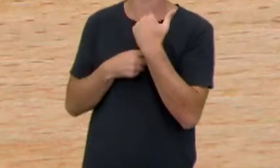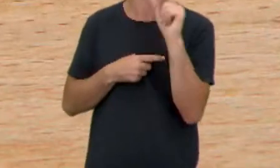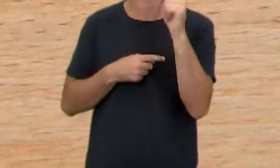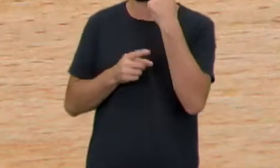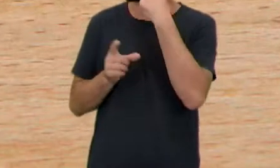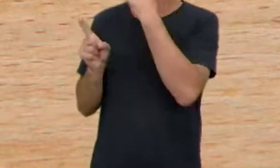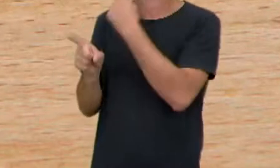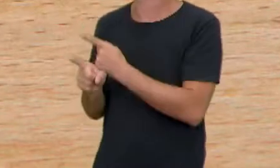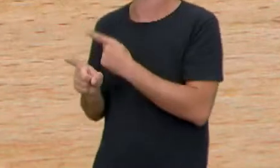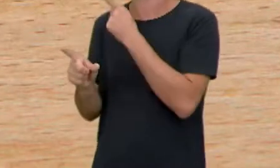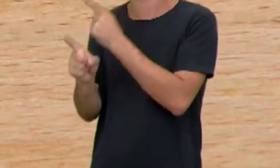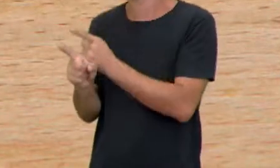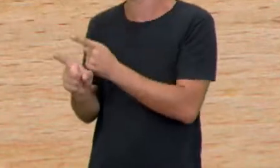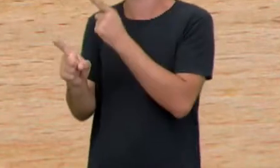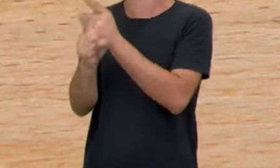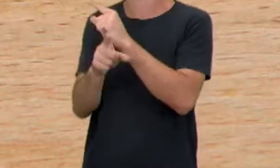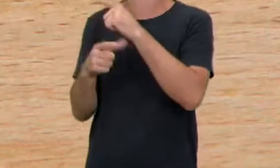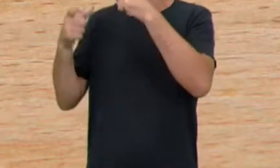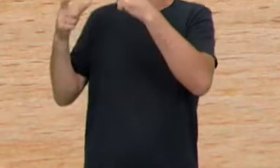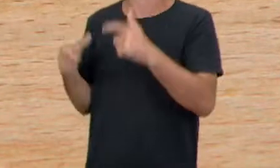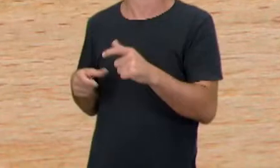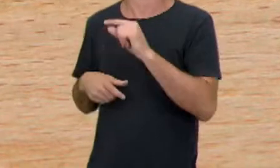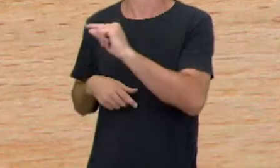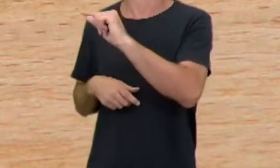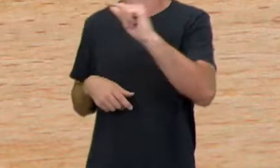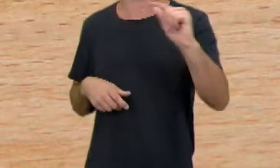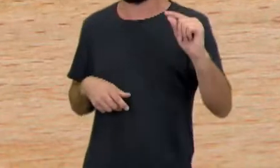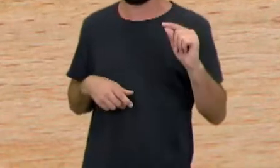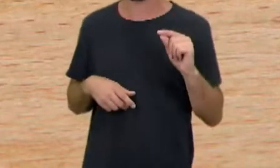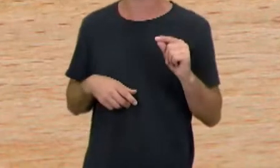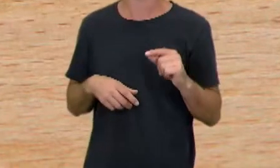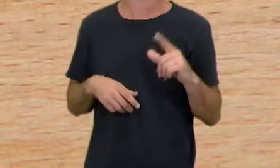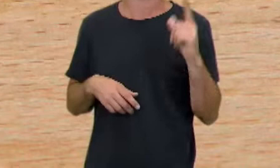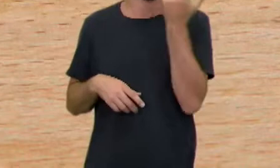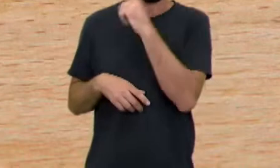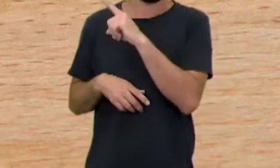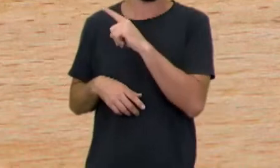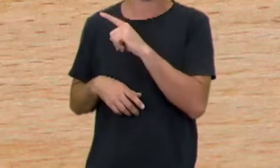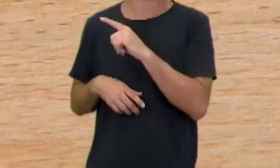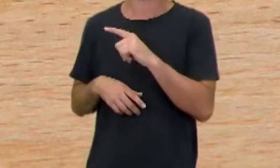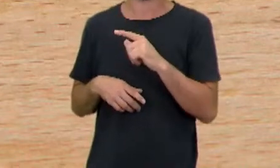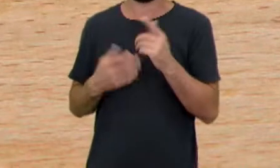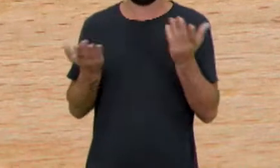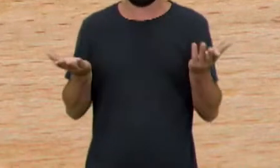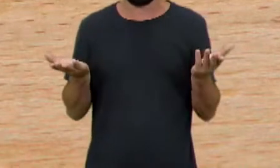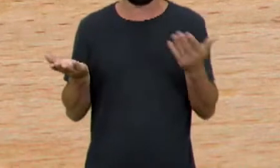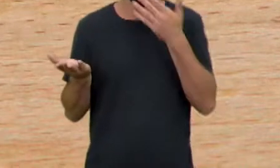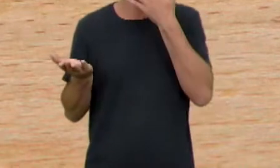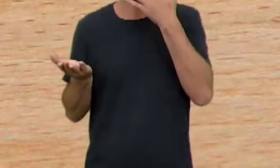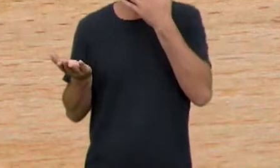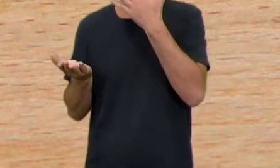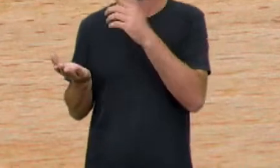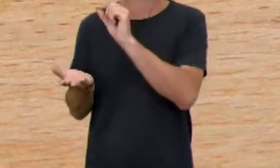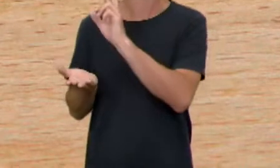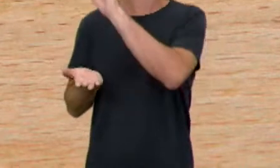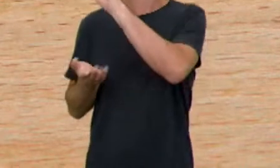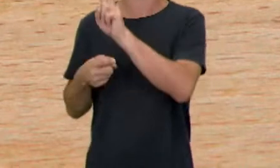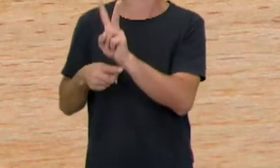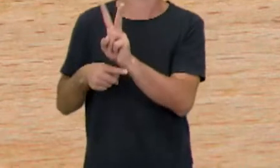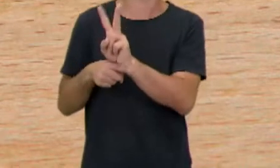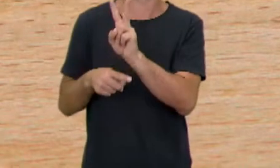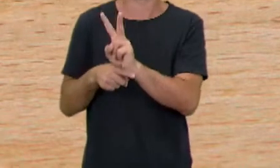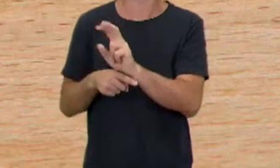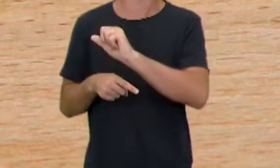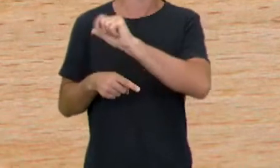as comunidades, a gente direciona essas castrações mais para as pessoas que estão tutores dos seus animais do que para protetores,